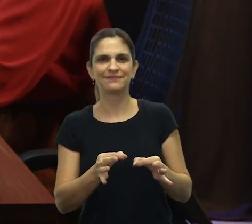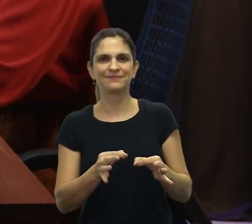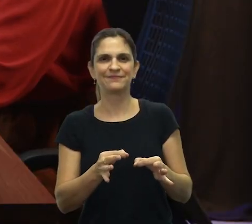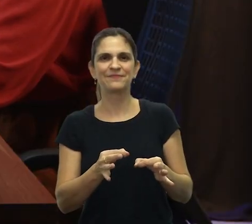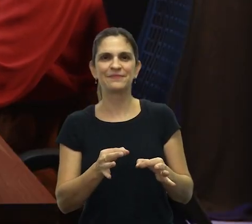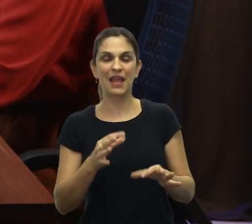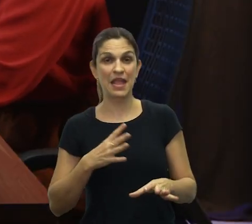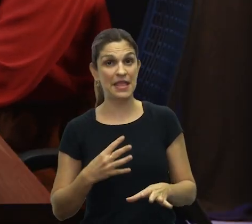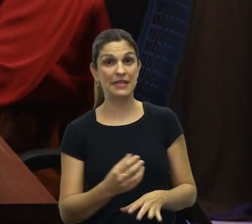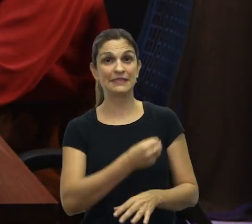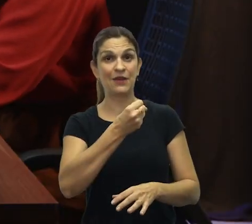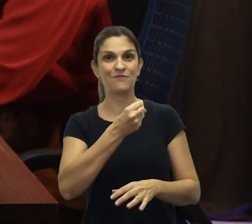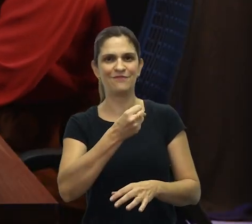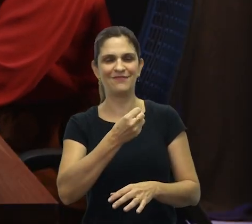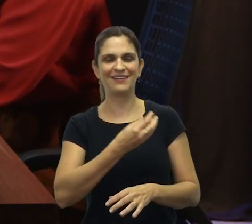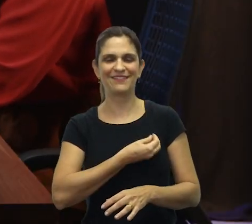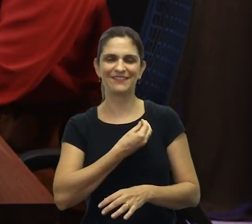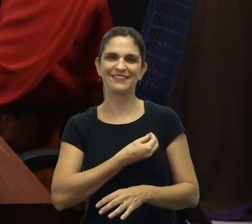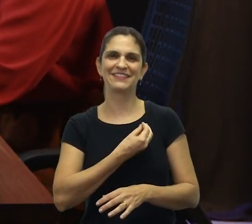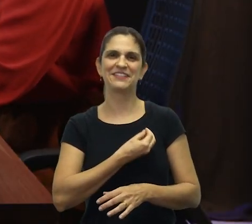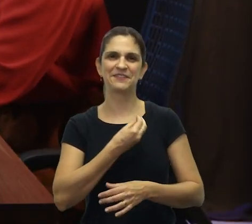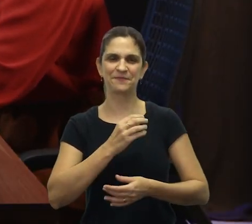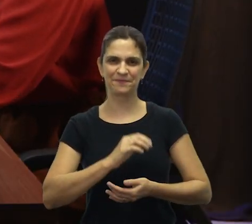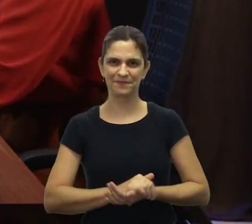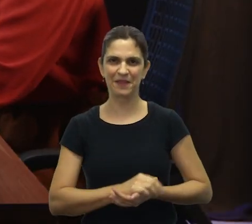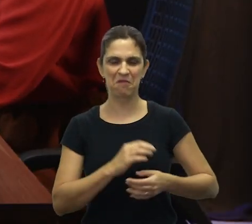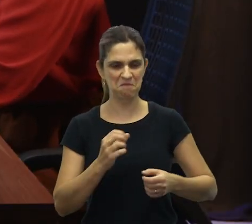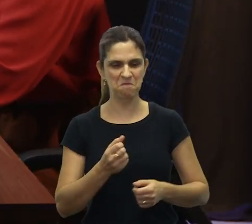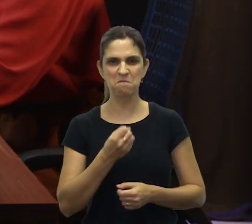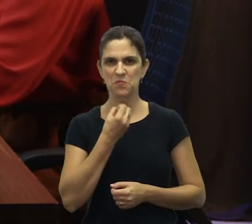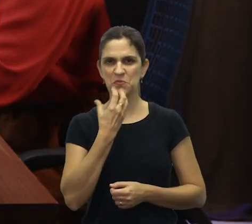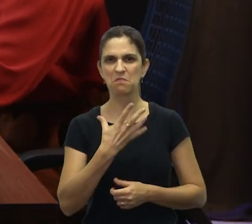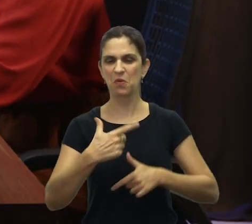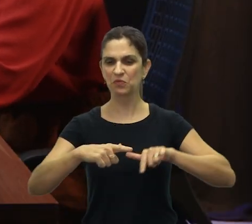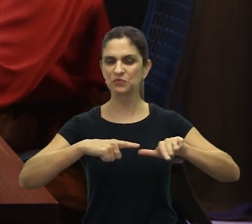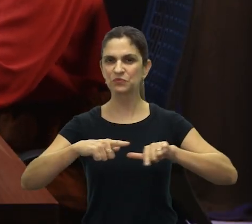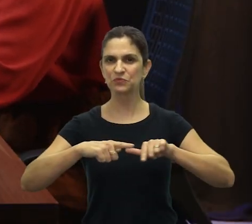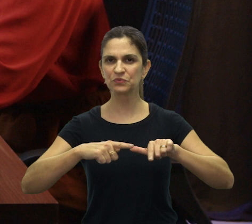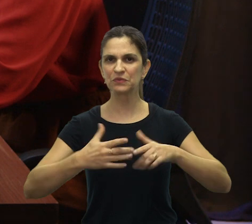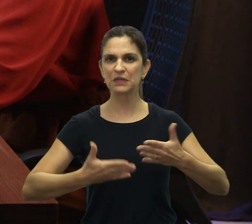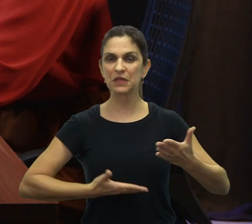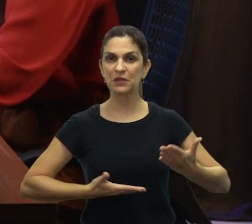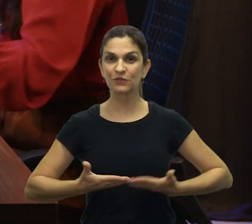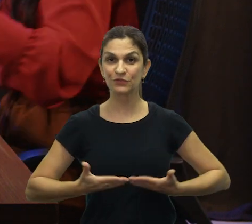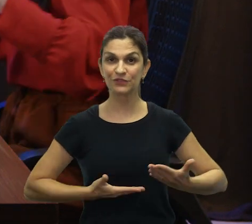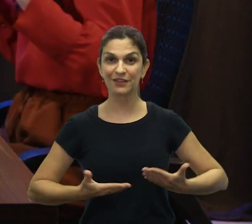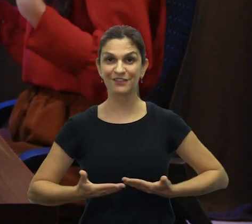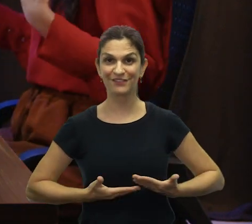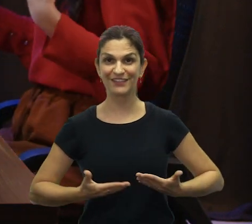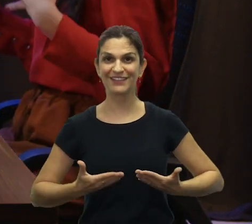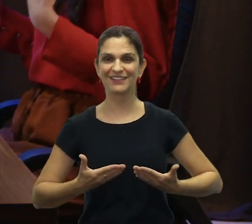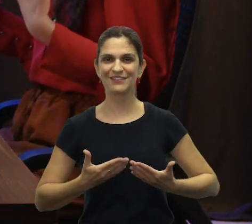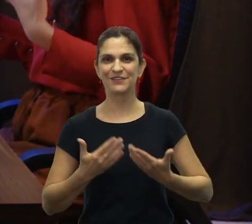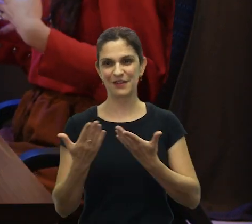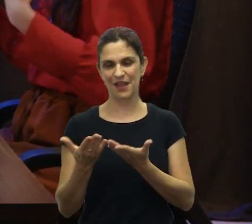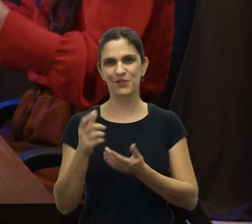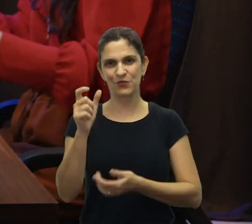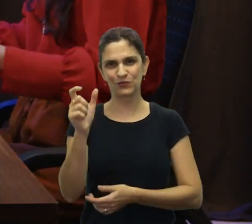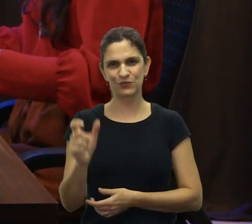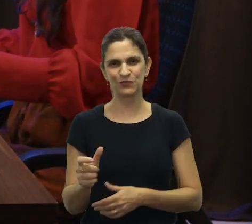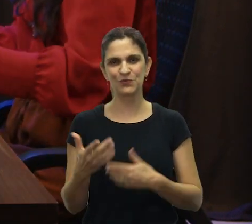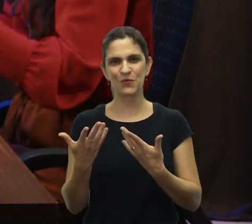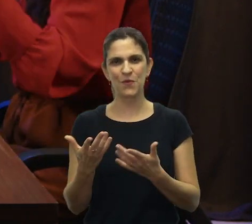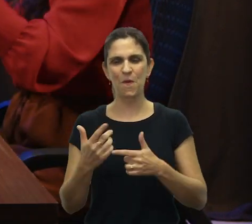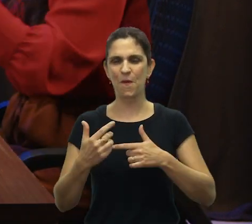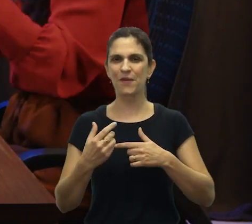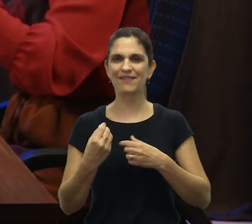Deu certo e salva vidas. É isso, né? E com um serviço ali que parece assim que você se entrega, parece não, você se